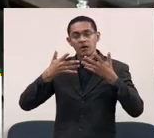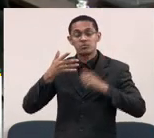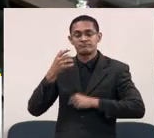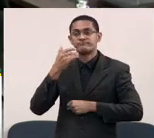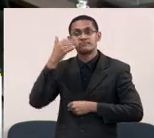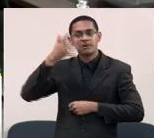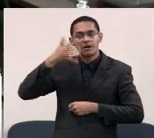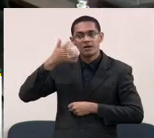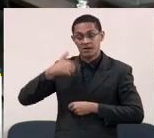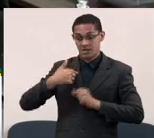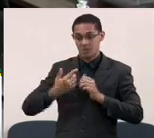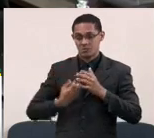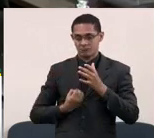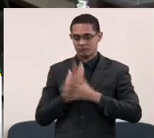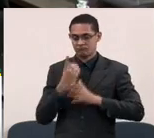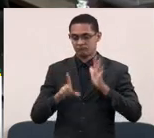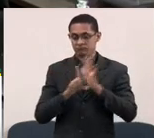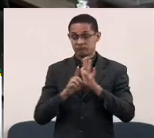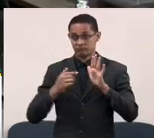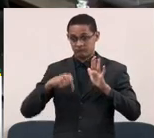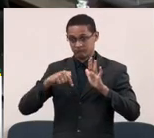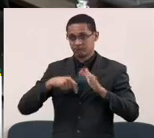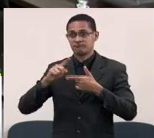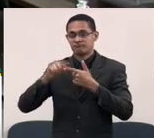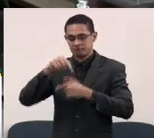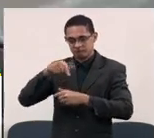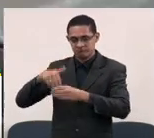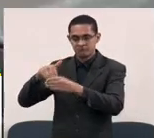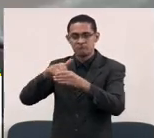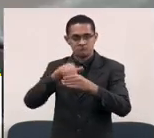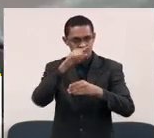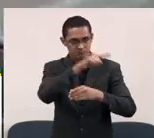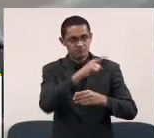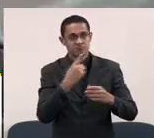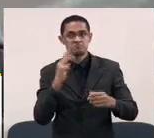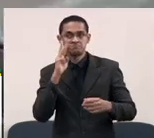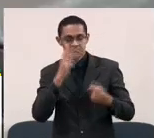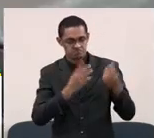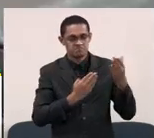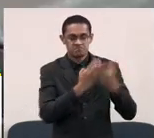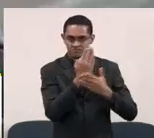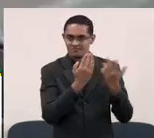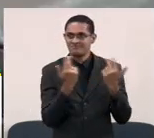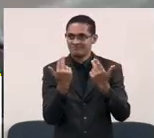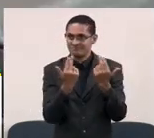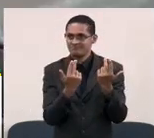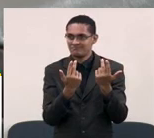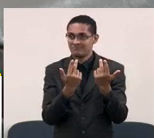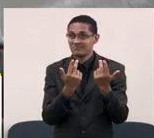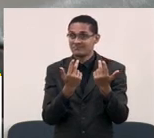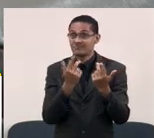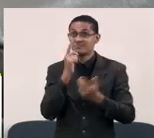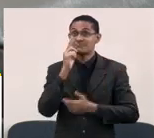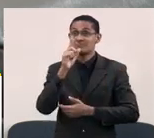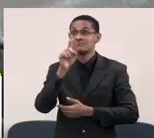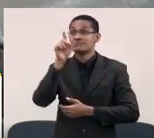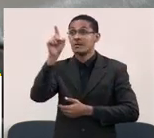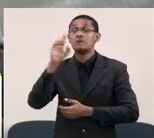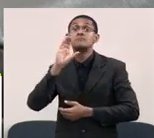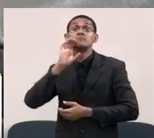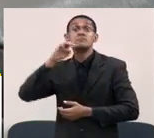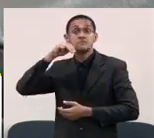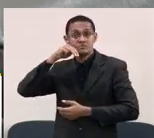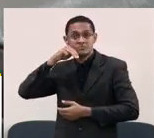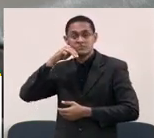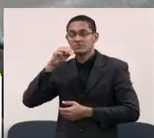nossa autoria, aprovada por esta casa e sancionada pelo governador, foi utilizada pela Câmara Federal